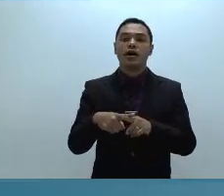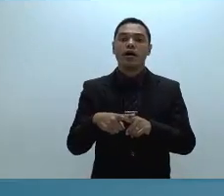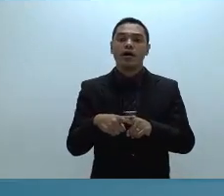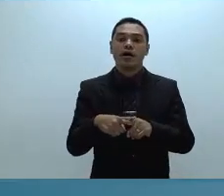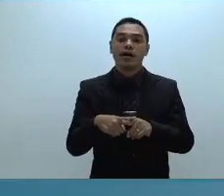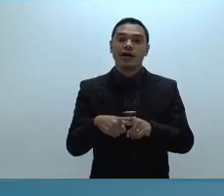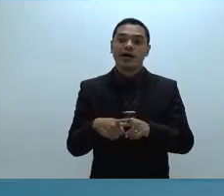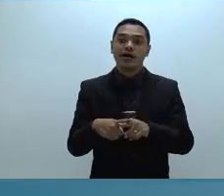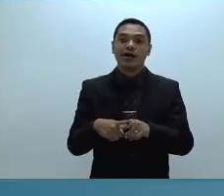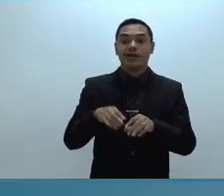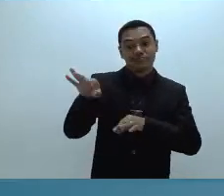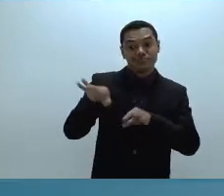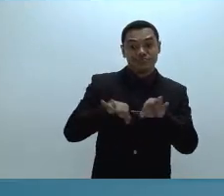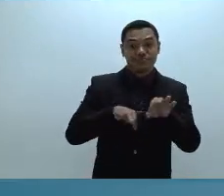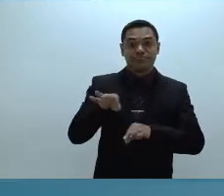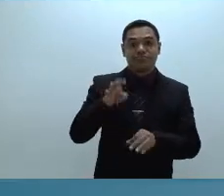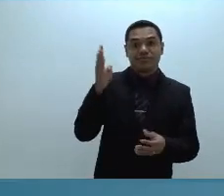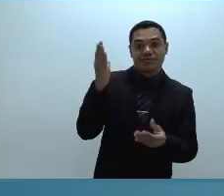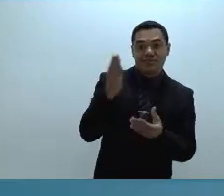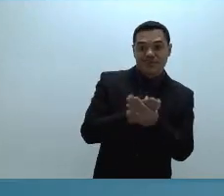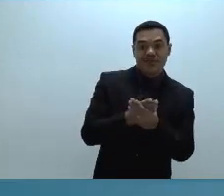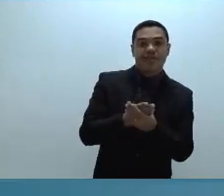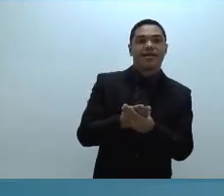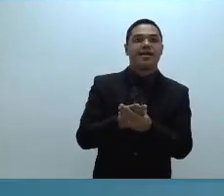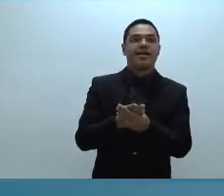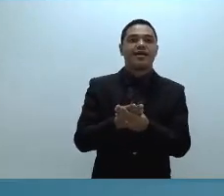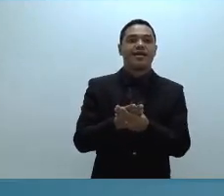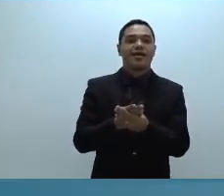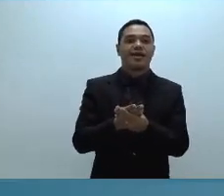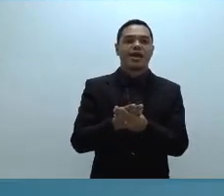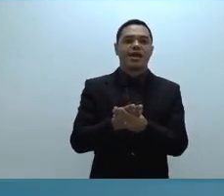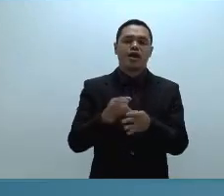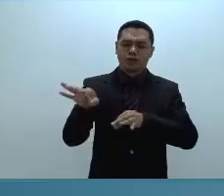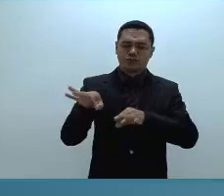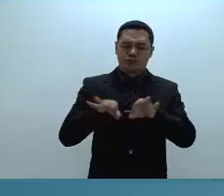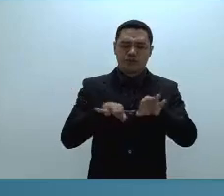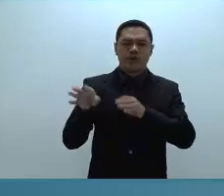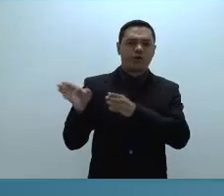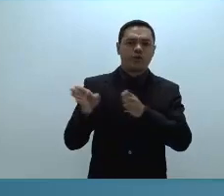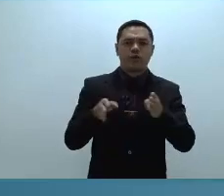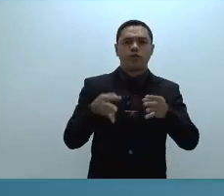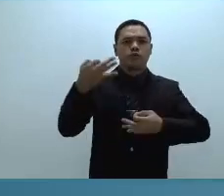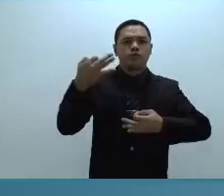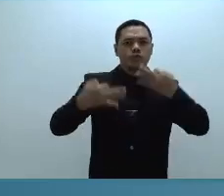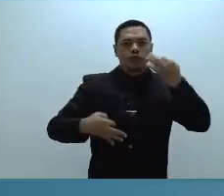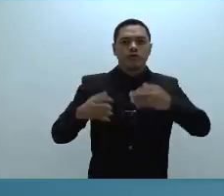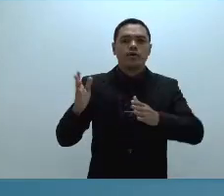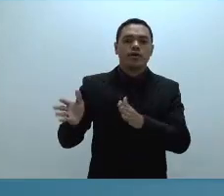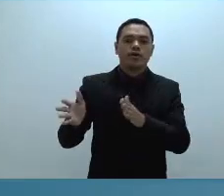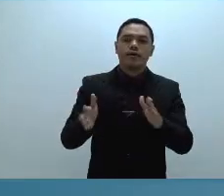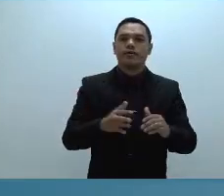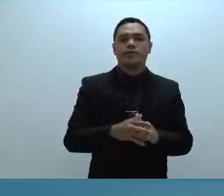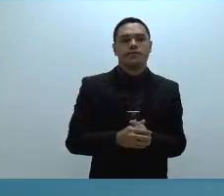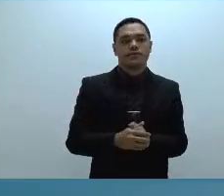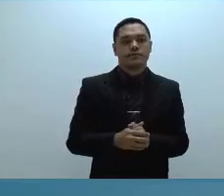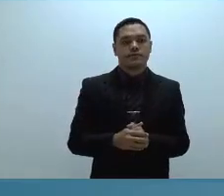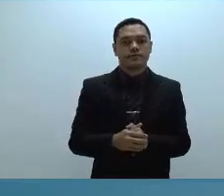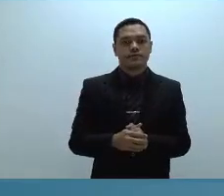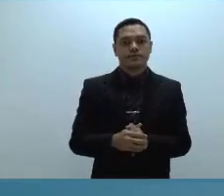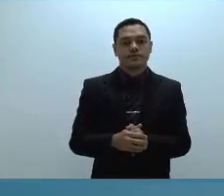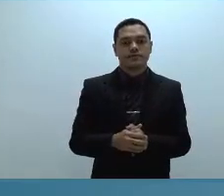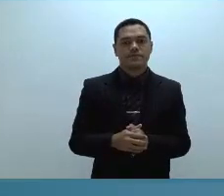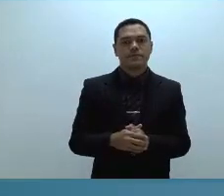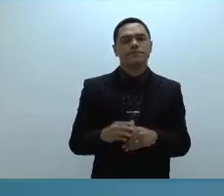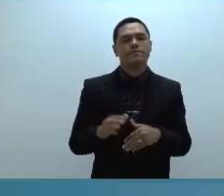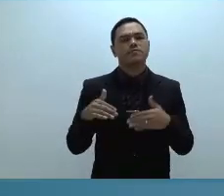do Autos Originais a certidão de que o julgado feito pelo secretário. E ele, mesmo assim, avançou